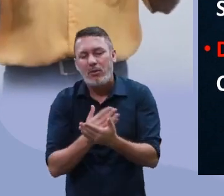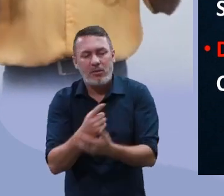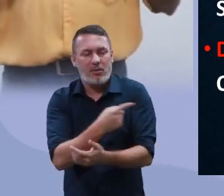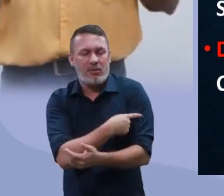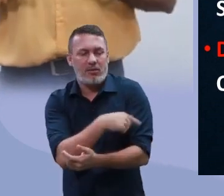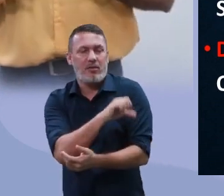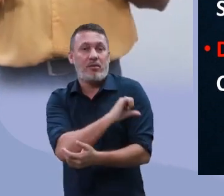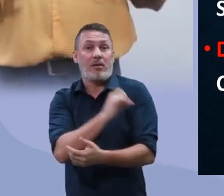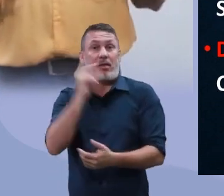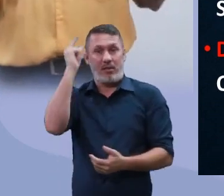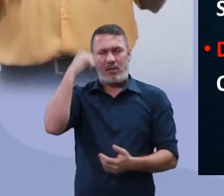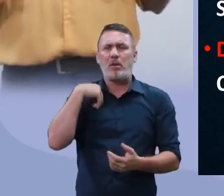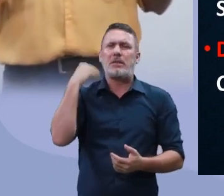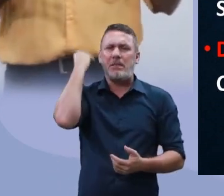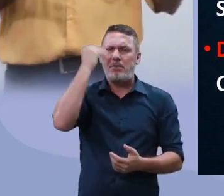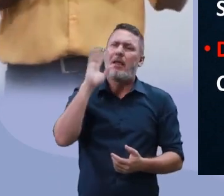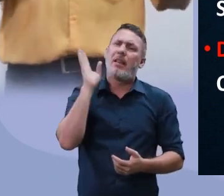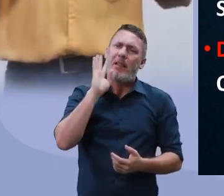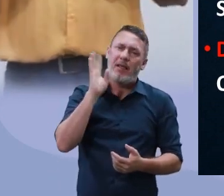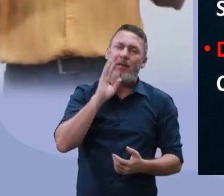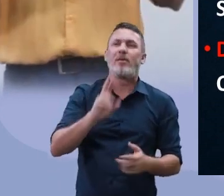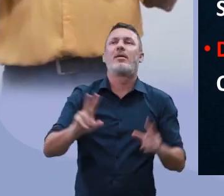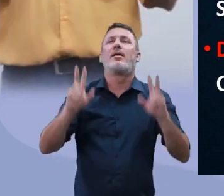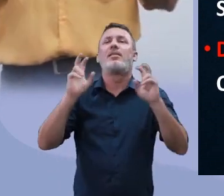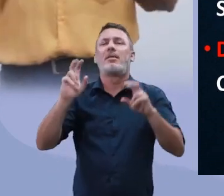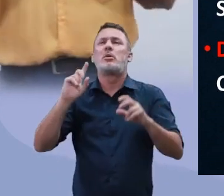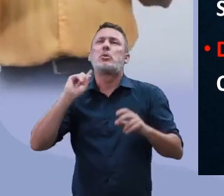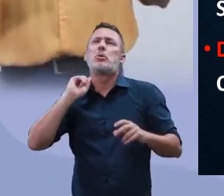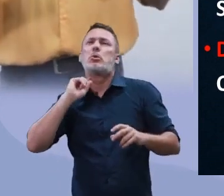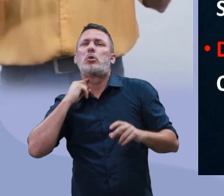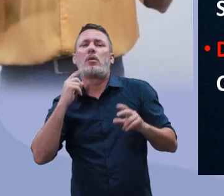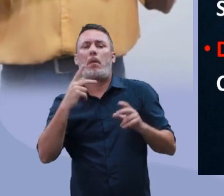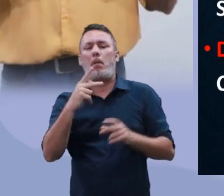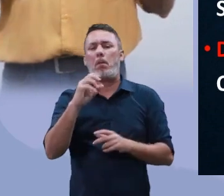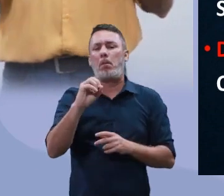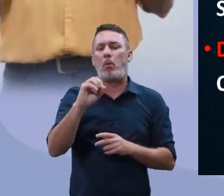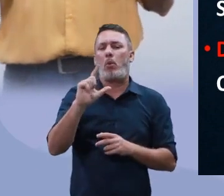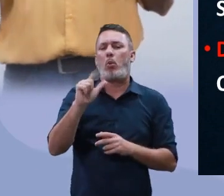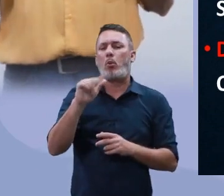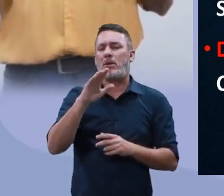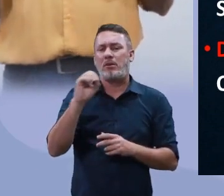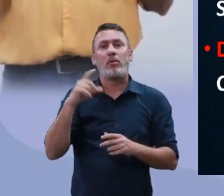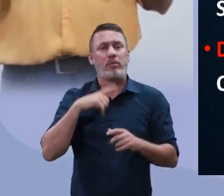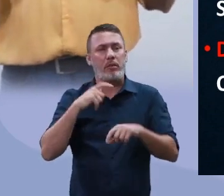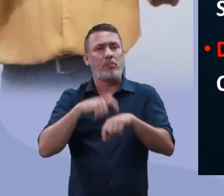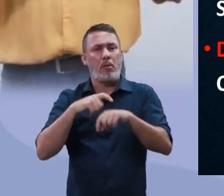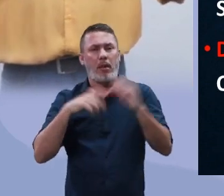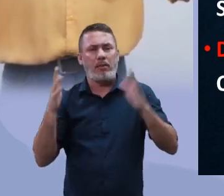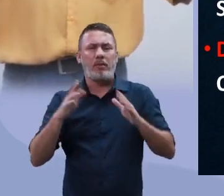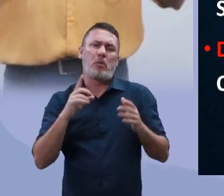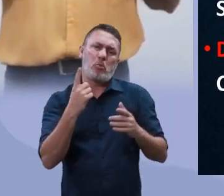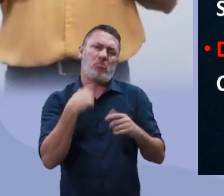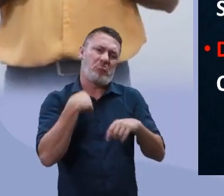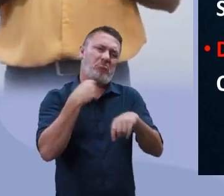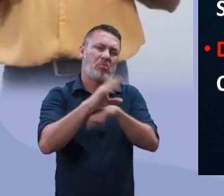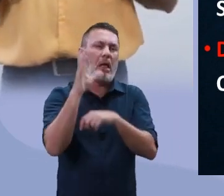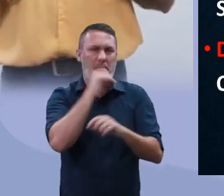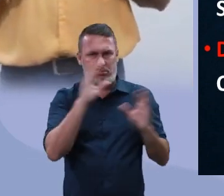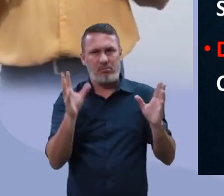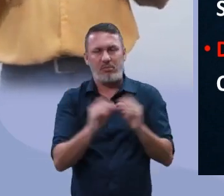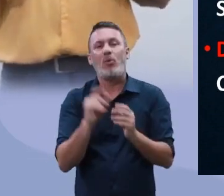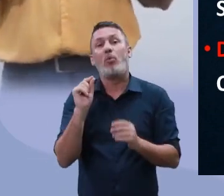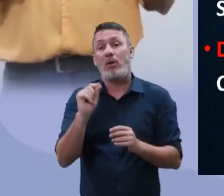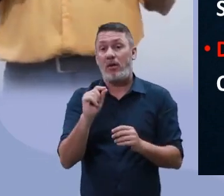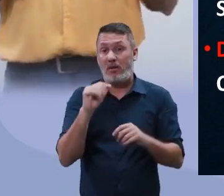ensinozinho fundamental, que é uma experiência que eu tive que foi muito legal, ao tratar de poluição, né, com os alunos, teve um momentozinho que foi bem hilário, eu vou tomar liberdade